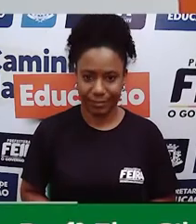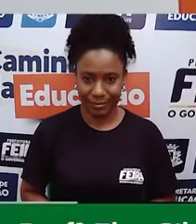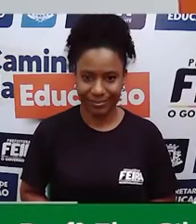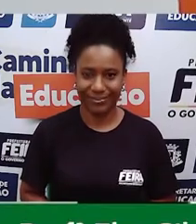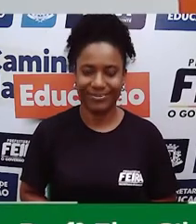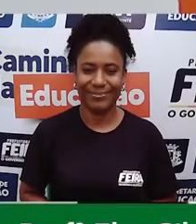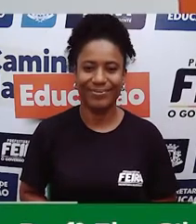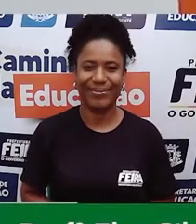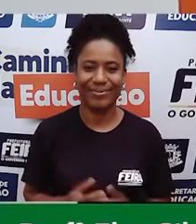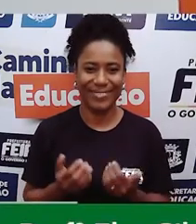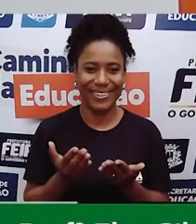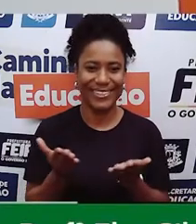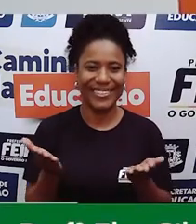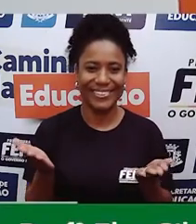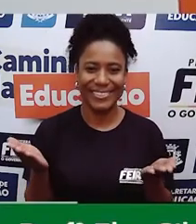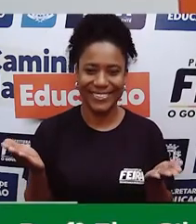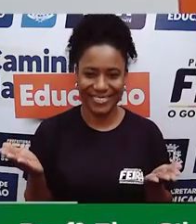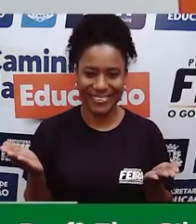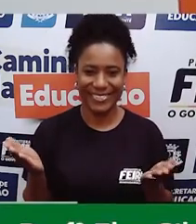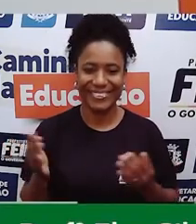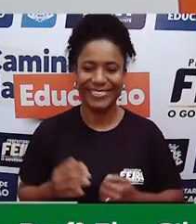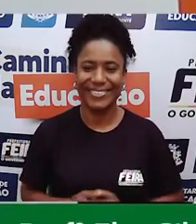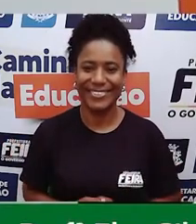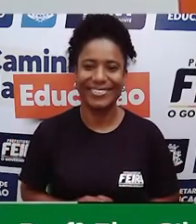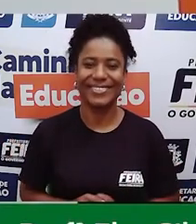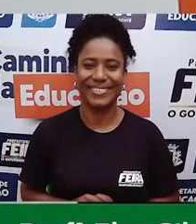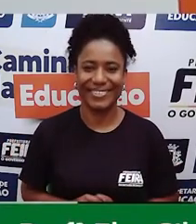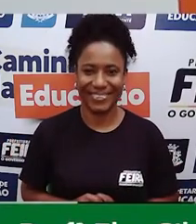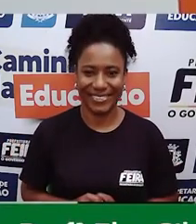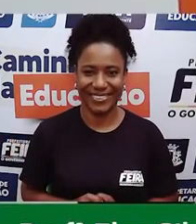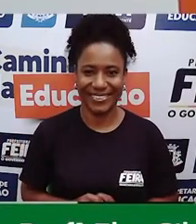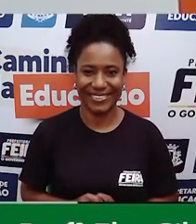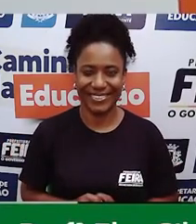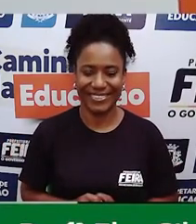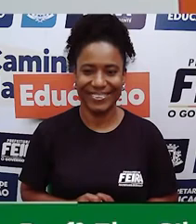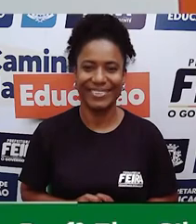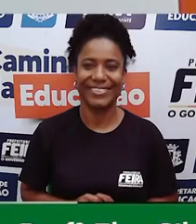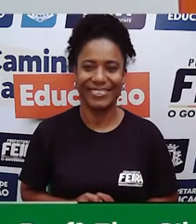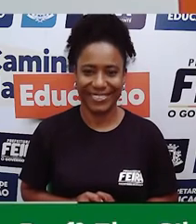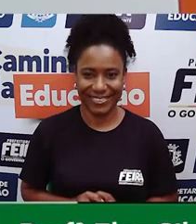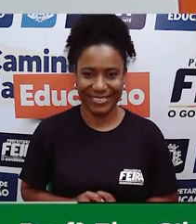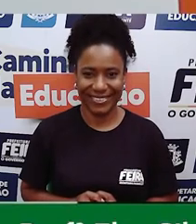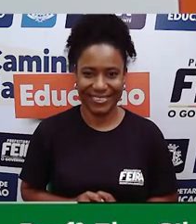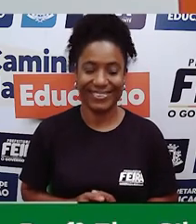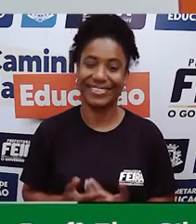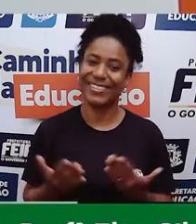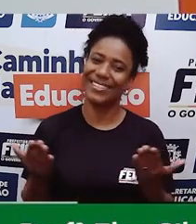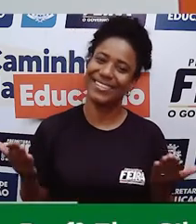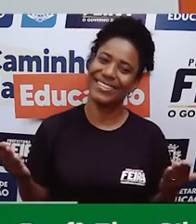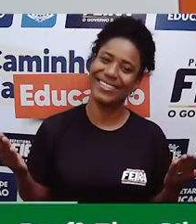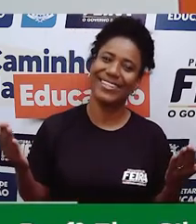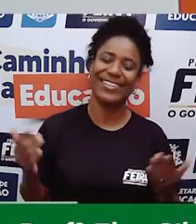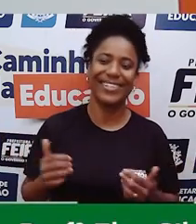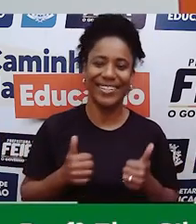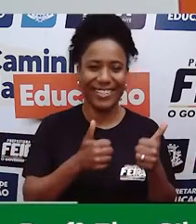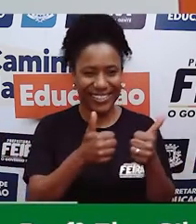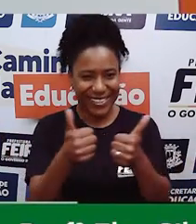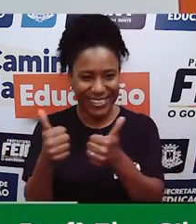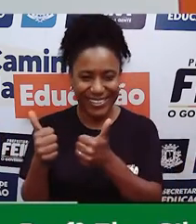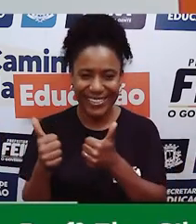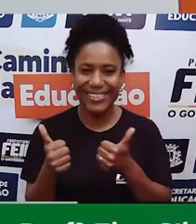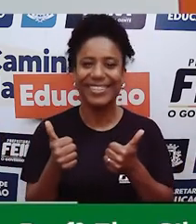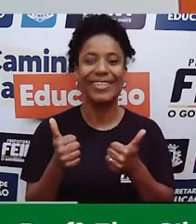o Hi every One a Neuza Silva em inglês teacher o Olá queridos estudantes